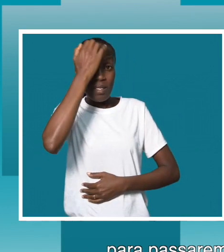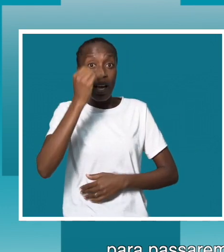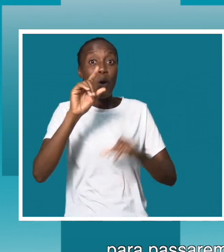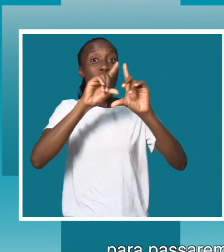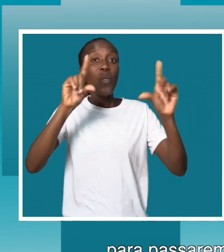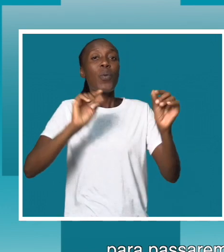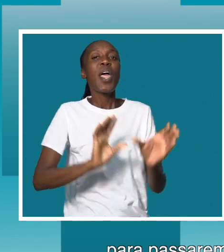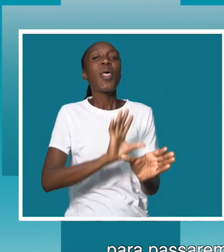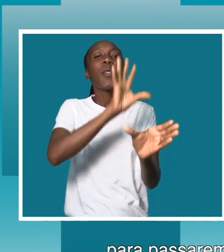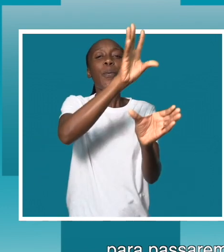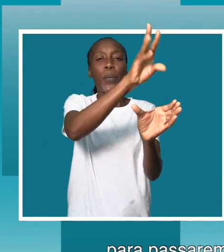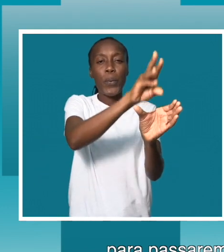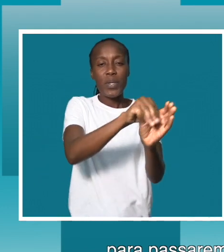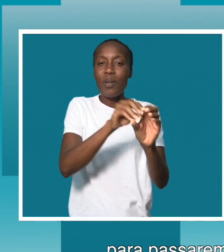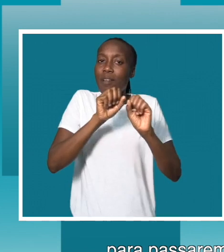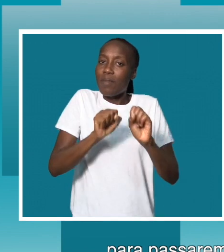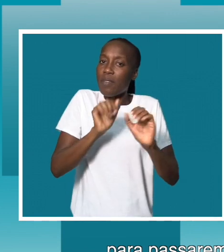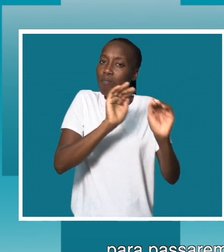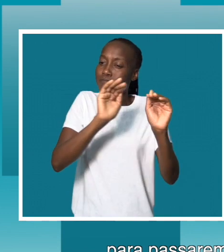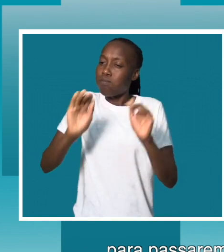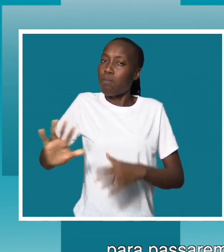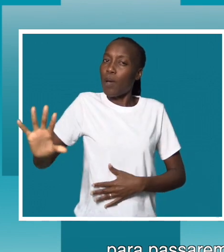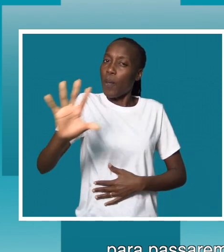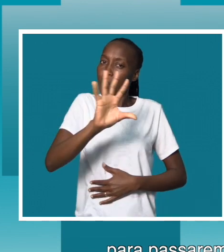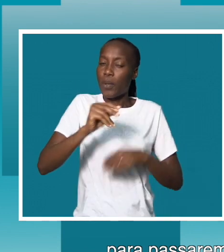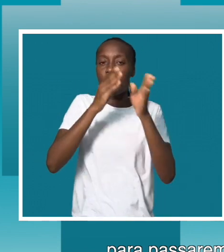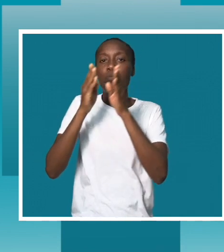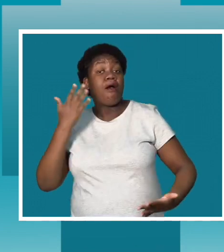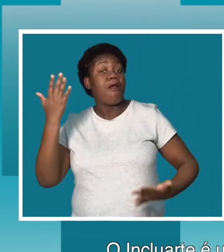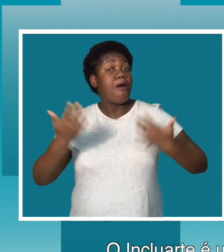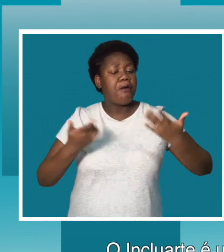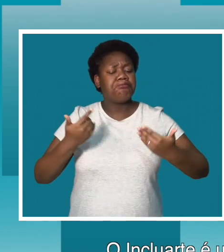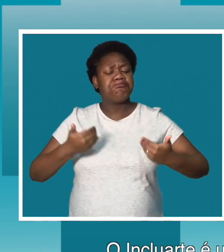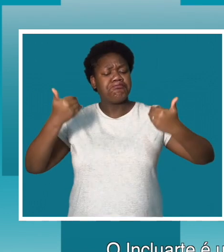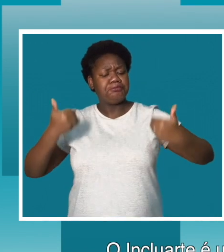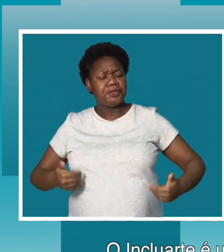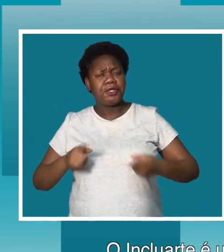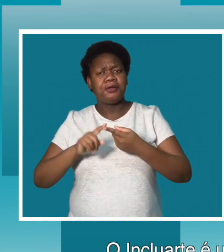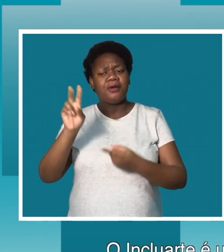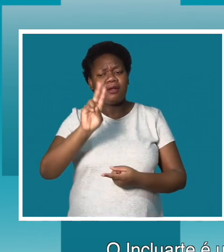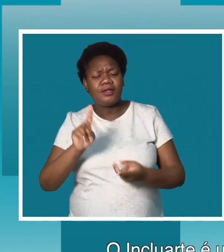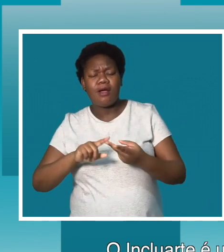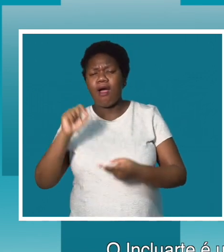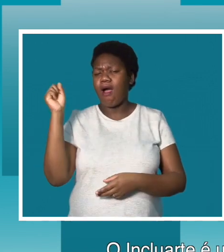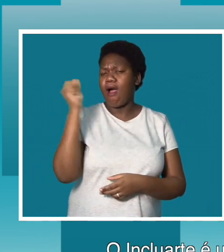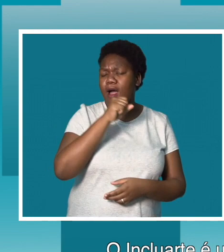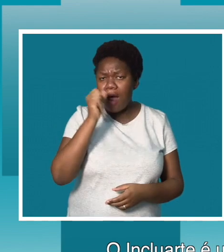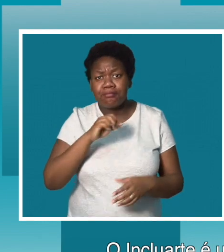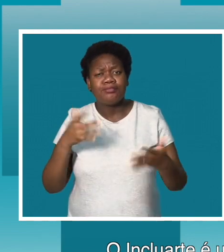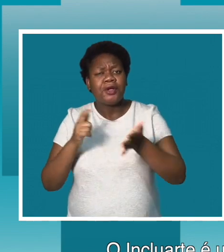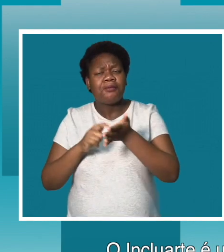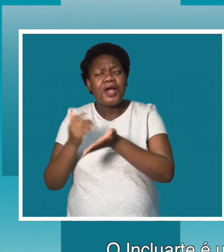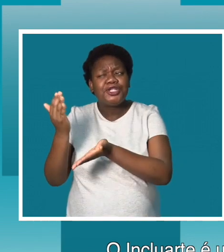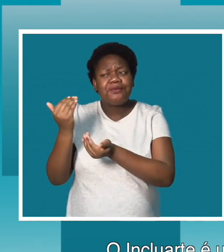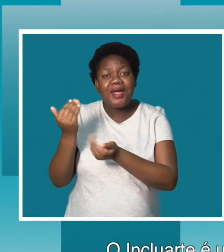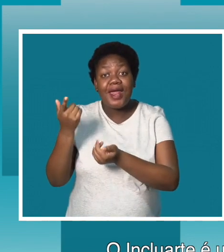nesta inclusão, que é o apelo que devia ser para todos e de todos. O InCluArte é um momento de cruzamento de artes